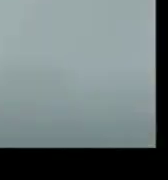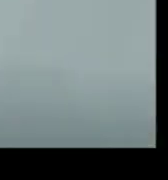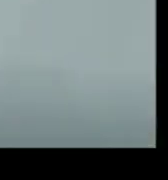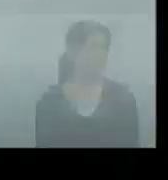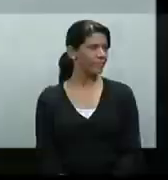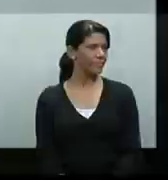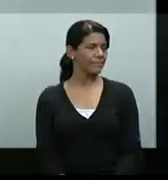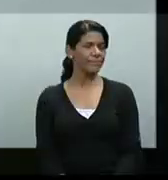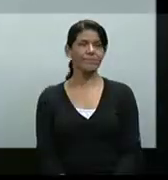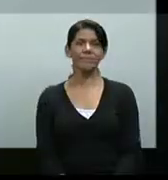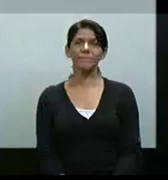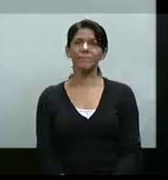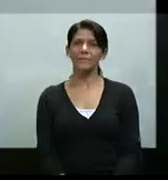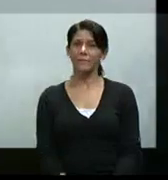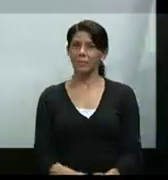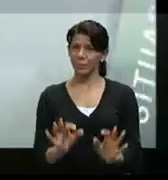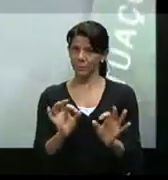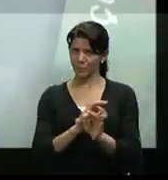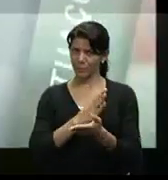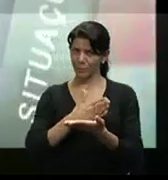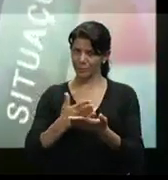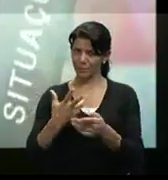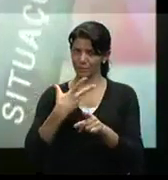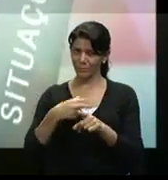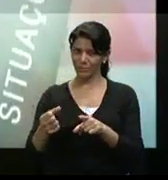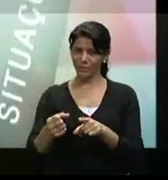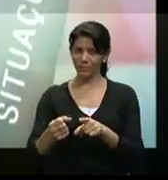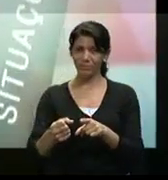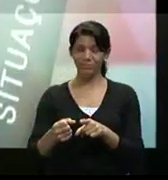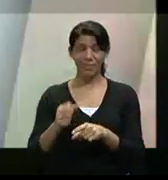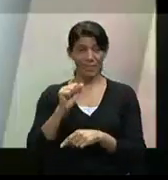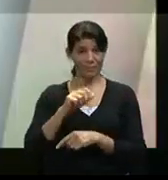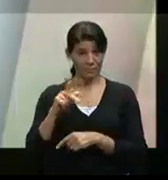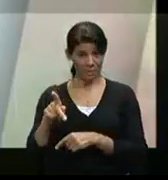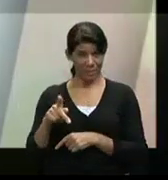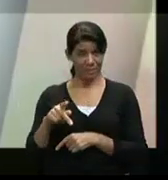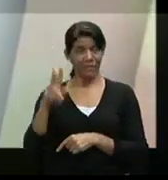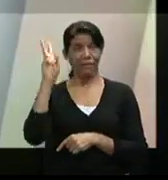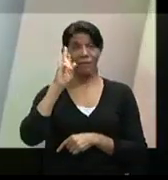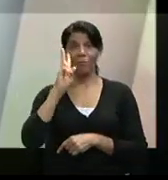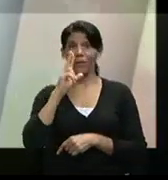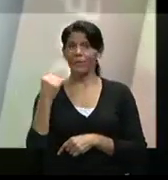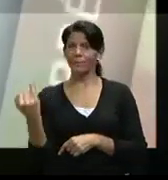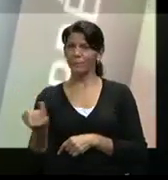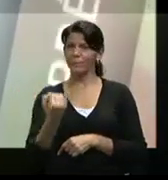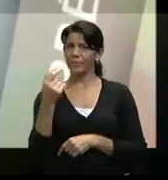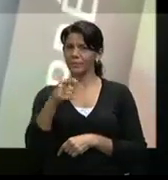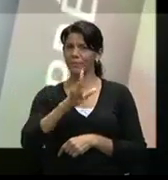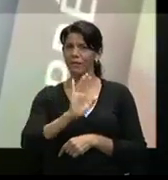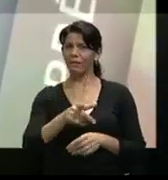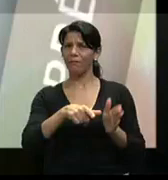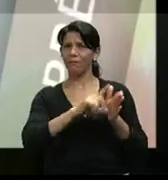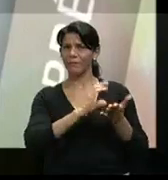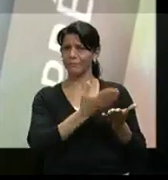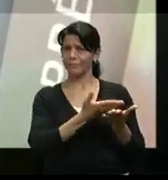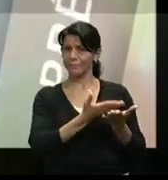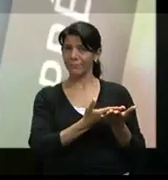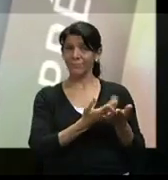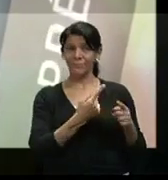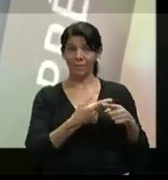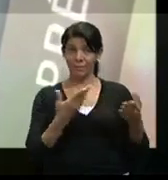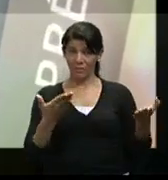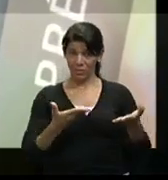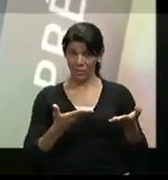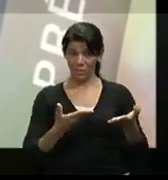E aí? Tudo pronto para começar a resolução das situações problema? Quero lembrar que é importante você ter feito a pré-aula, porque